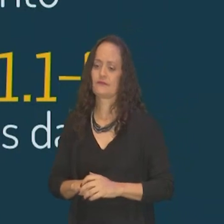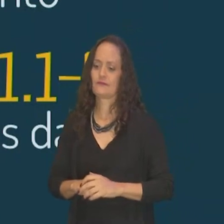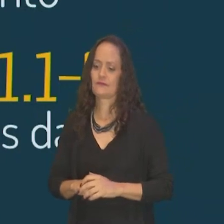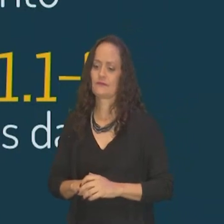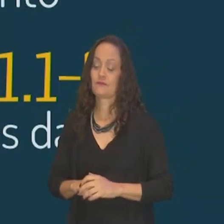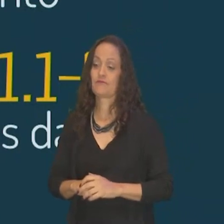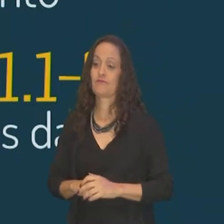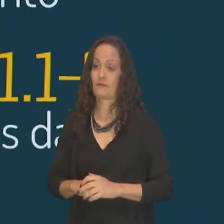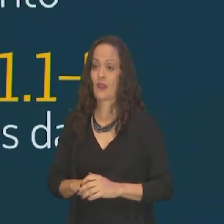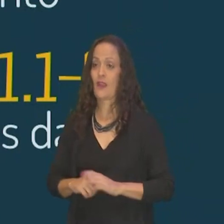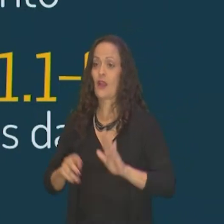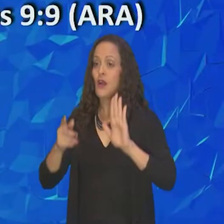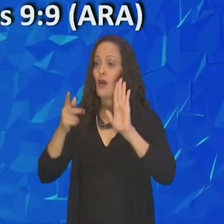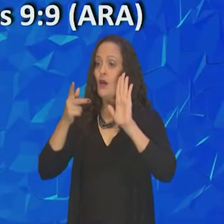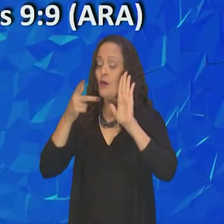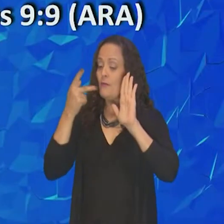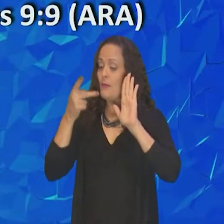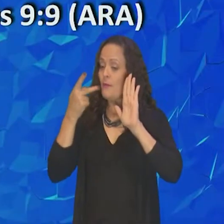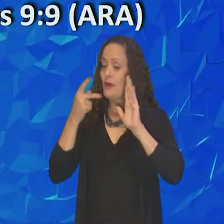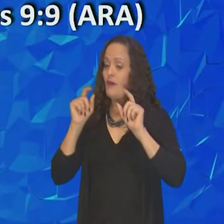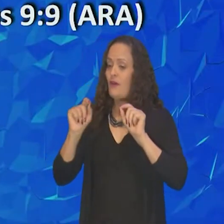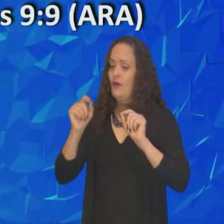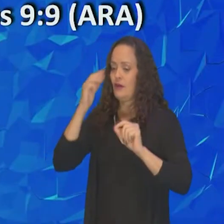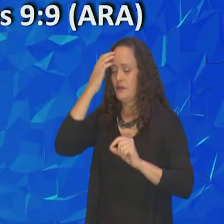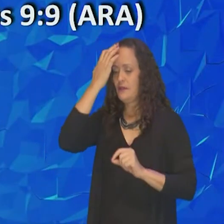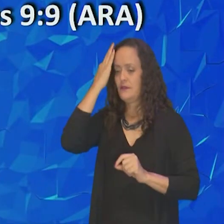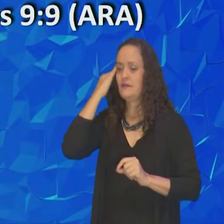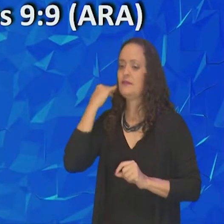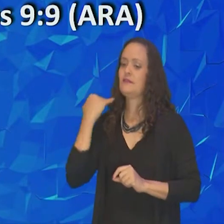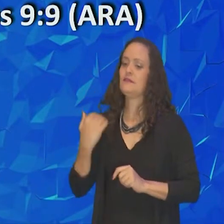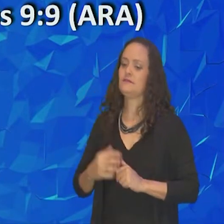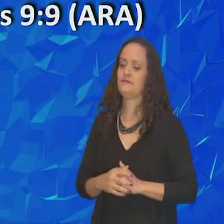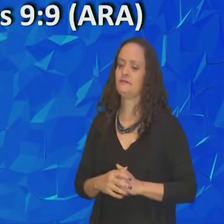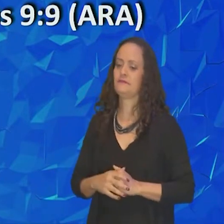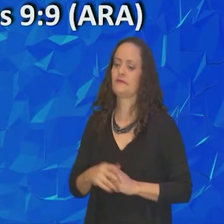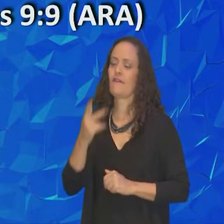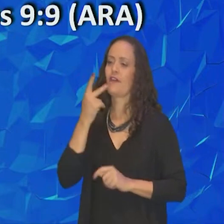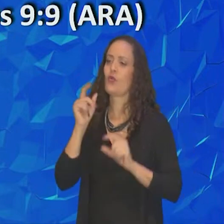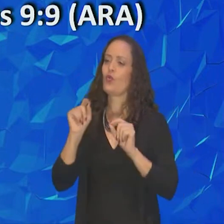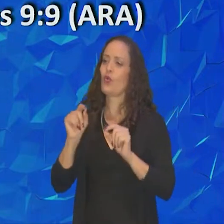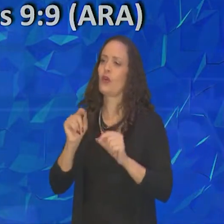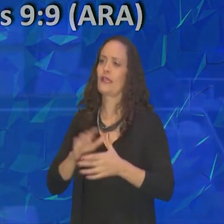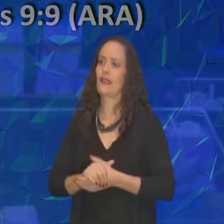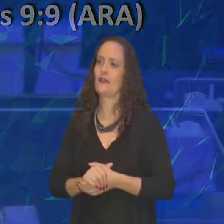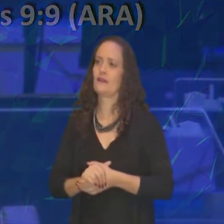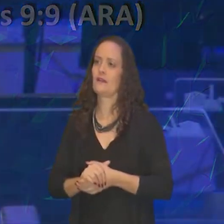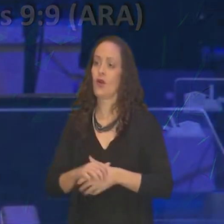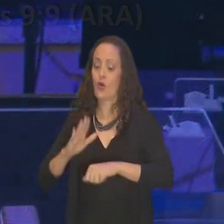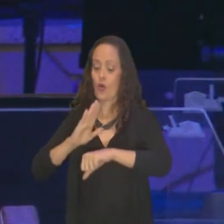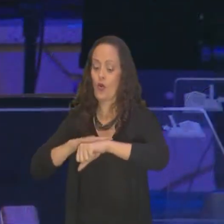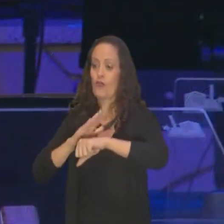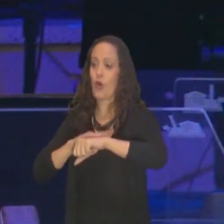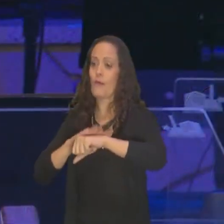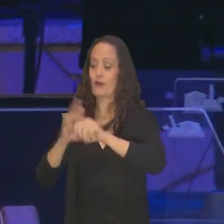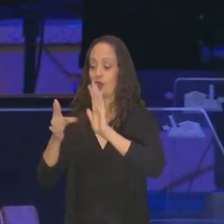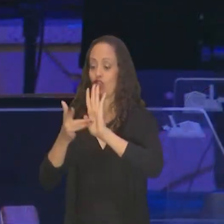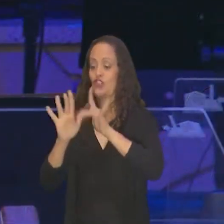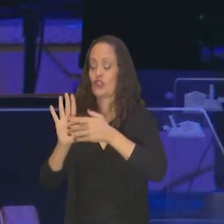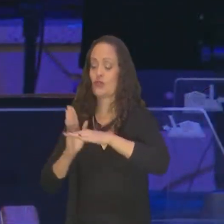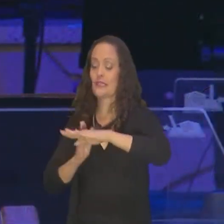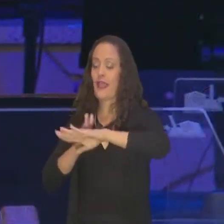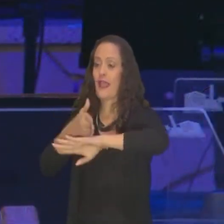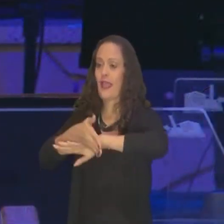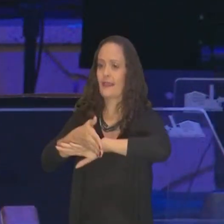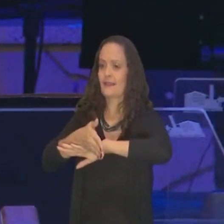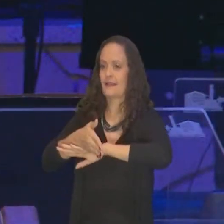Esta profecia de Zacarias no capítulo 9, a partir do verso de número 9, ela diz respeito à entrada triunfal de Jesus em Jerusalém,